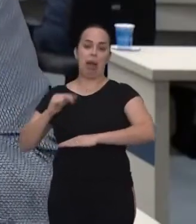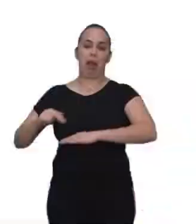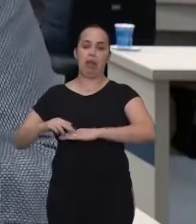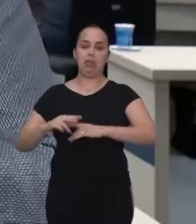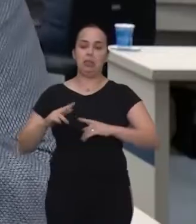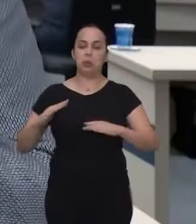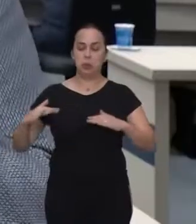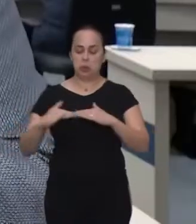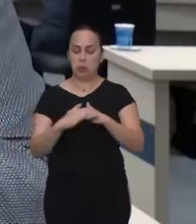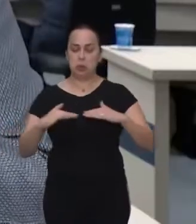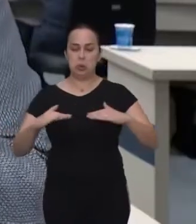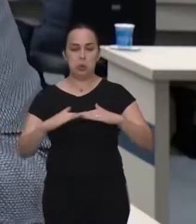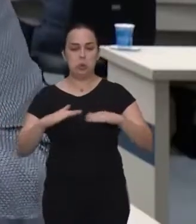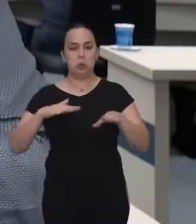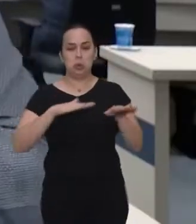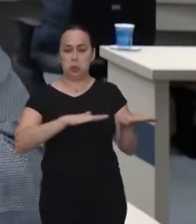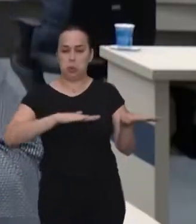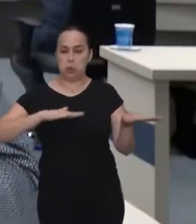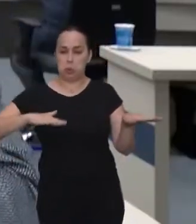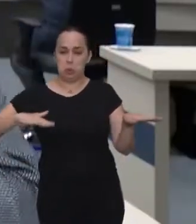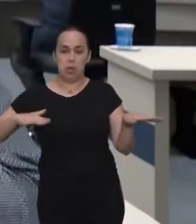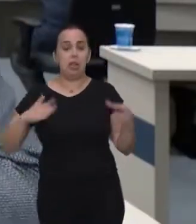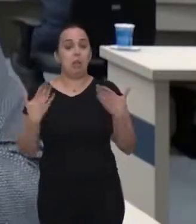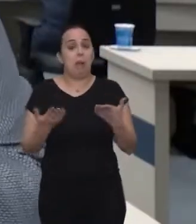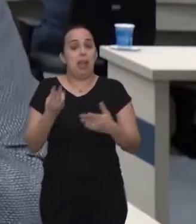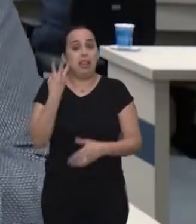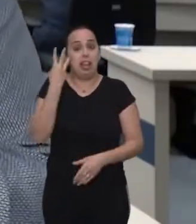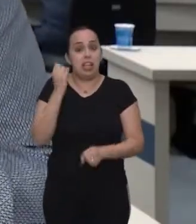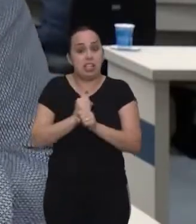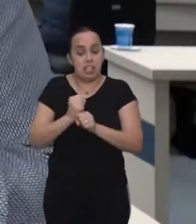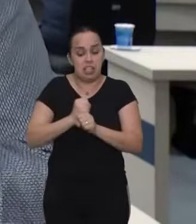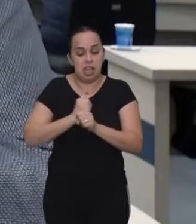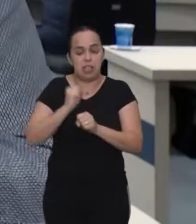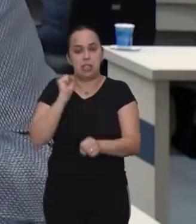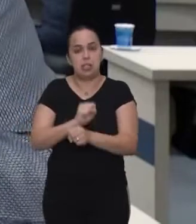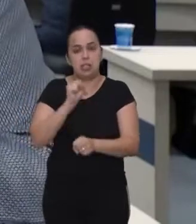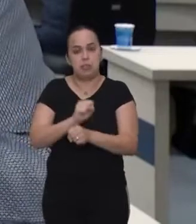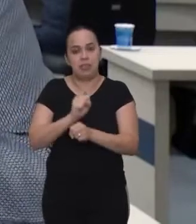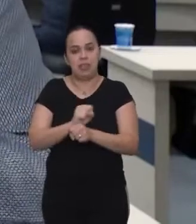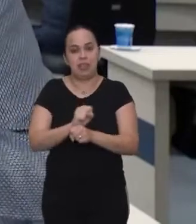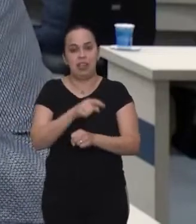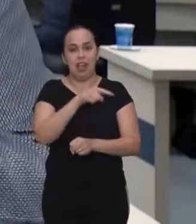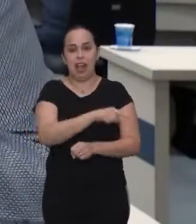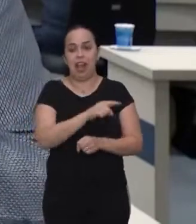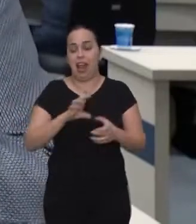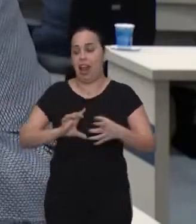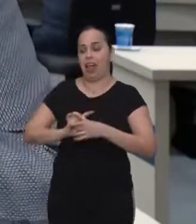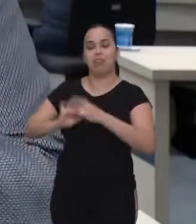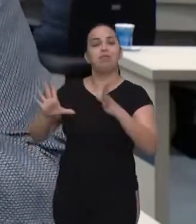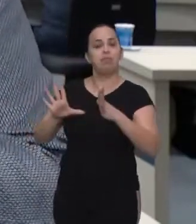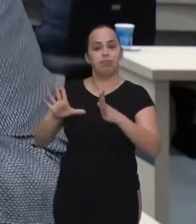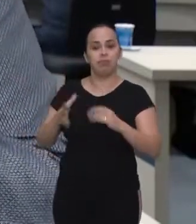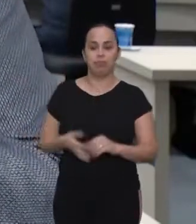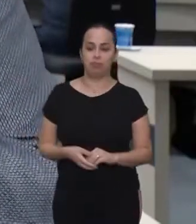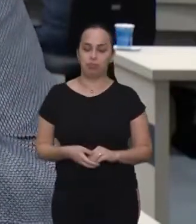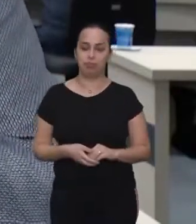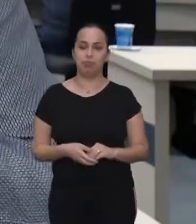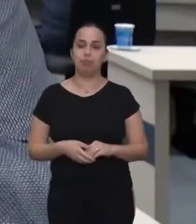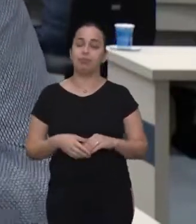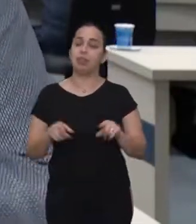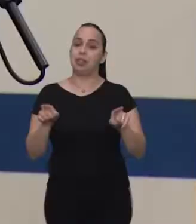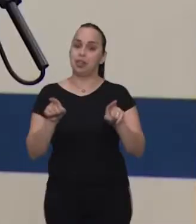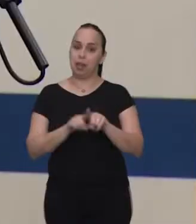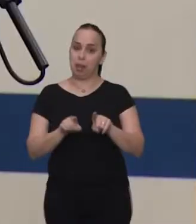imenso na região a gente recebe com muita alegria agora depois de 3 anos muita luta essa questão de liberado essa